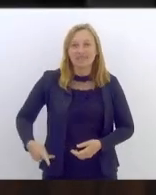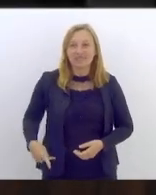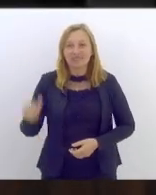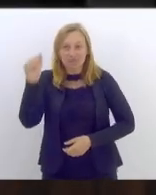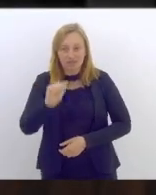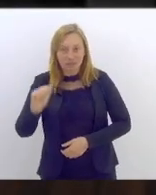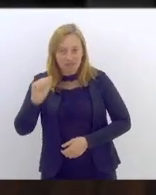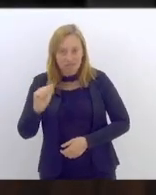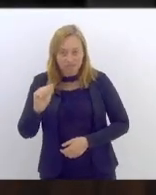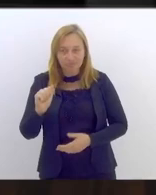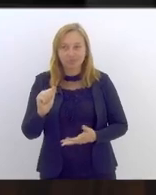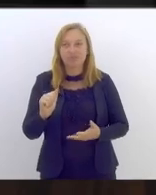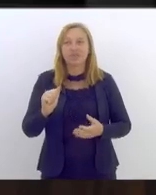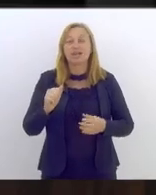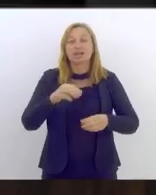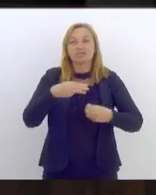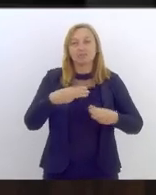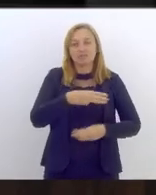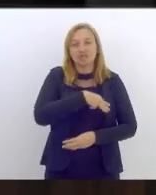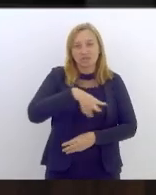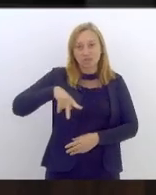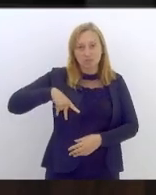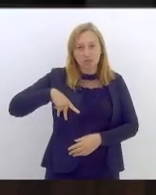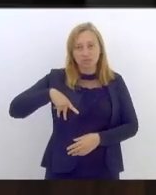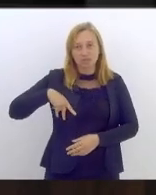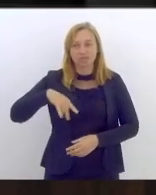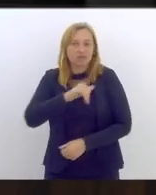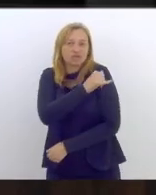Associação do Ministério Público do Estado do Rio de Janeiro